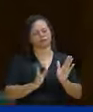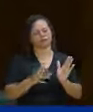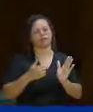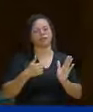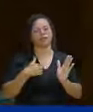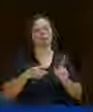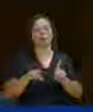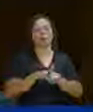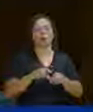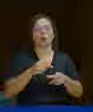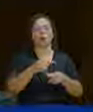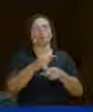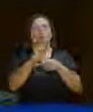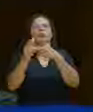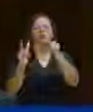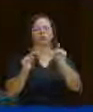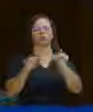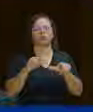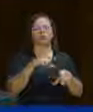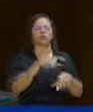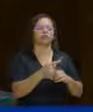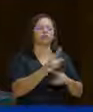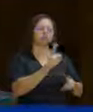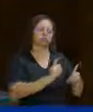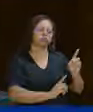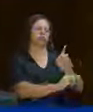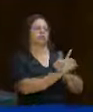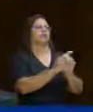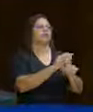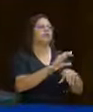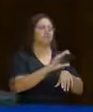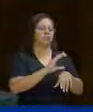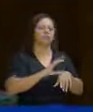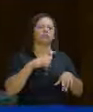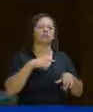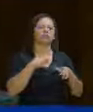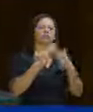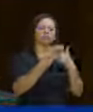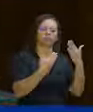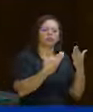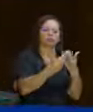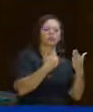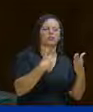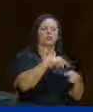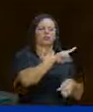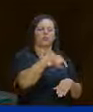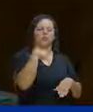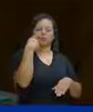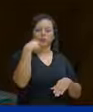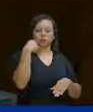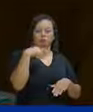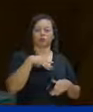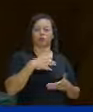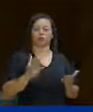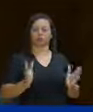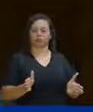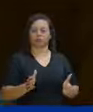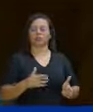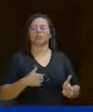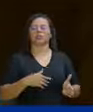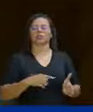das atividades de consultoria e assessoria que teriam sido prestadas pelos profissionais de advocacia e